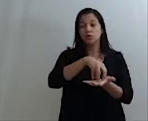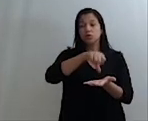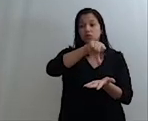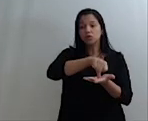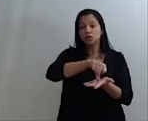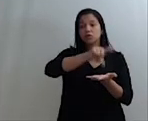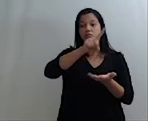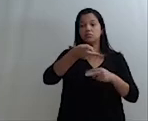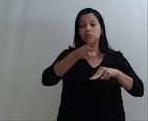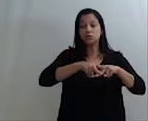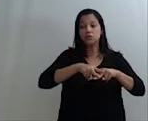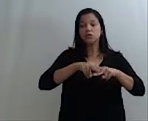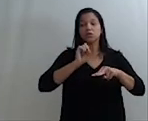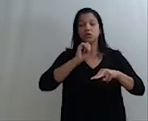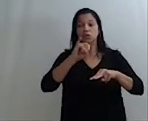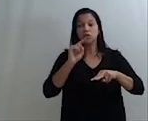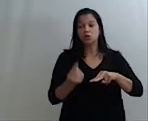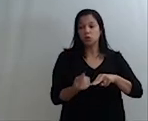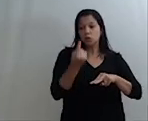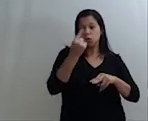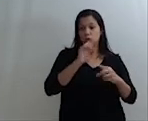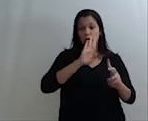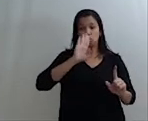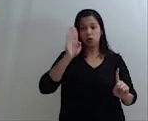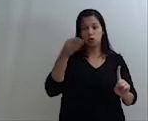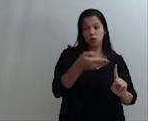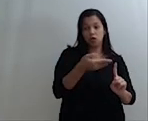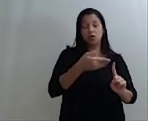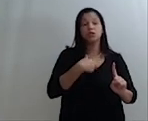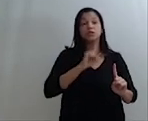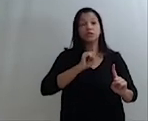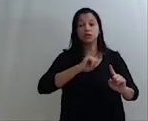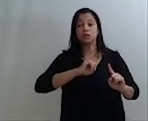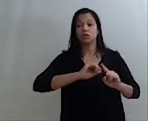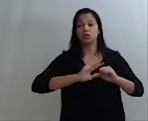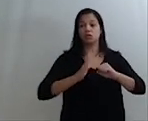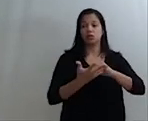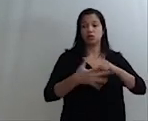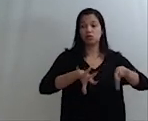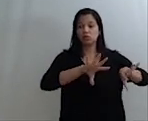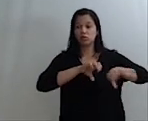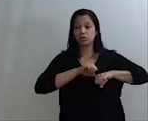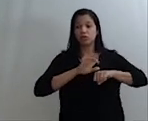a somente a existência de um reeducando contaminado eh